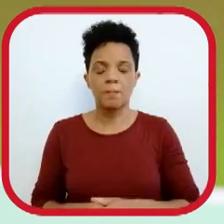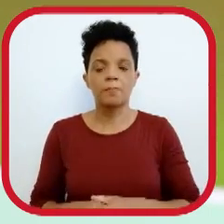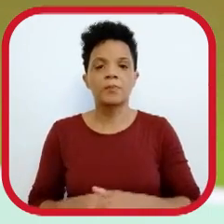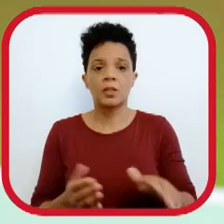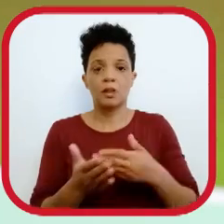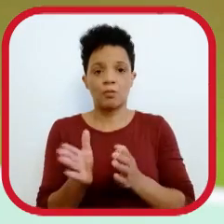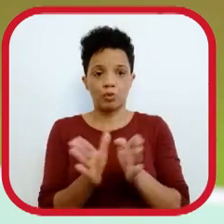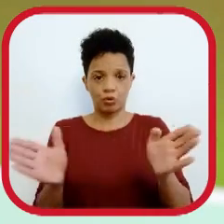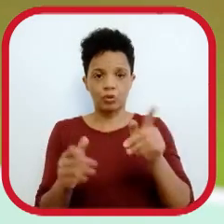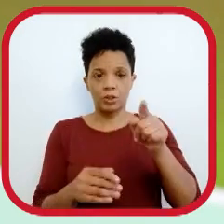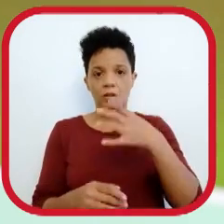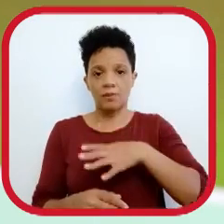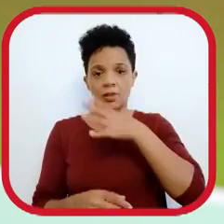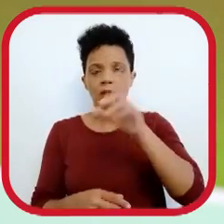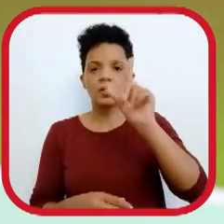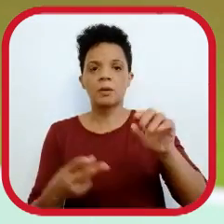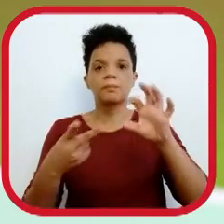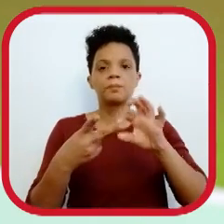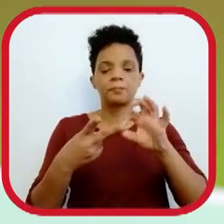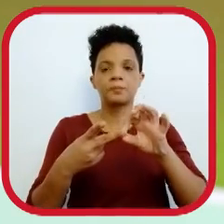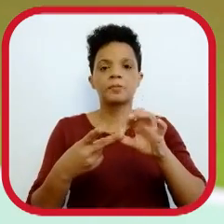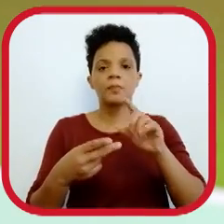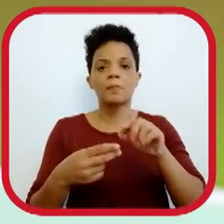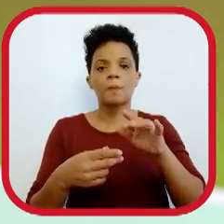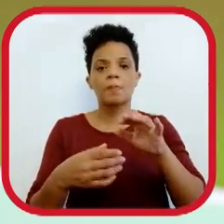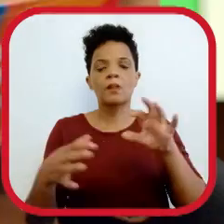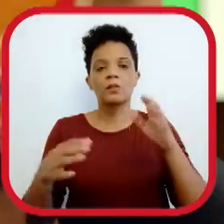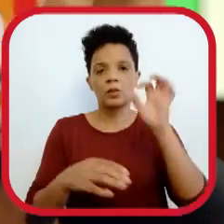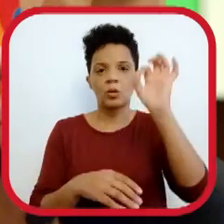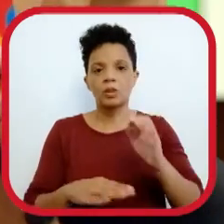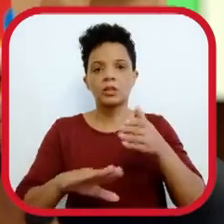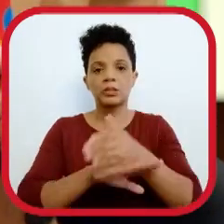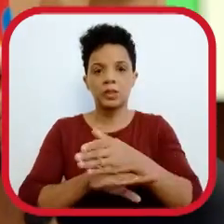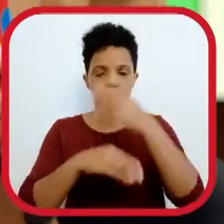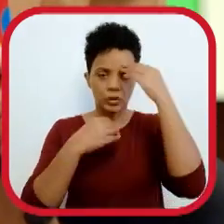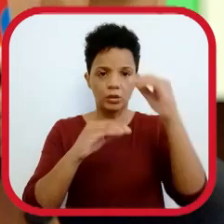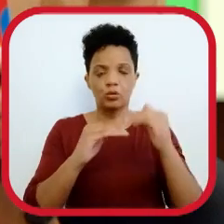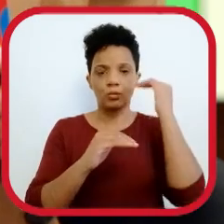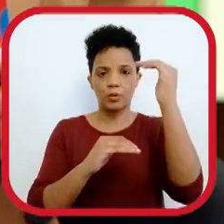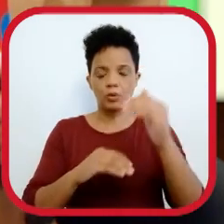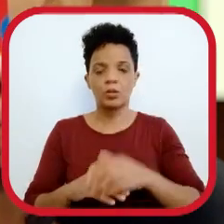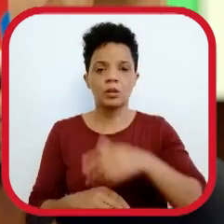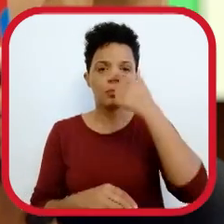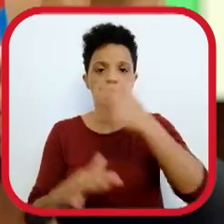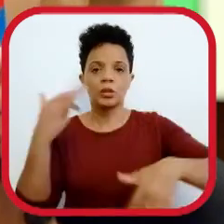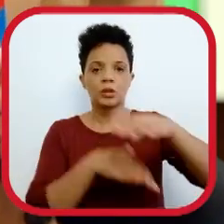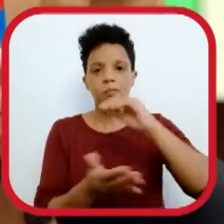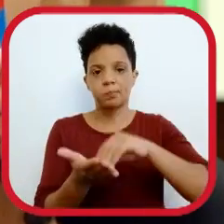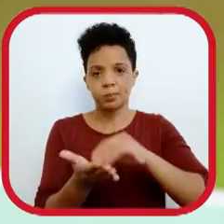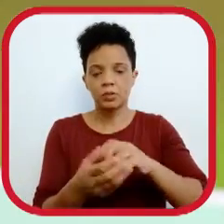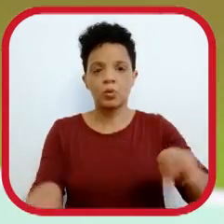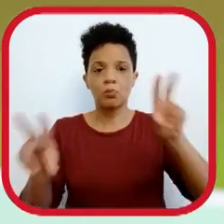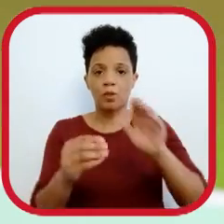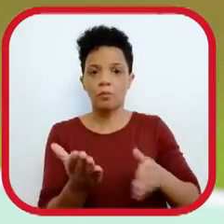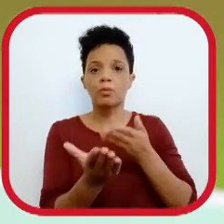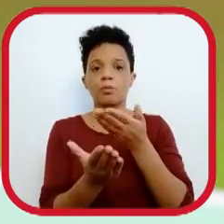género para os dois lados, não é? Pronto, isso era uma coisa que eu queria dizer. Relativamente às cotas de acesso ao ensino superior para populações mais desfavorecidas, portanto,